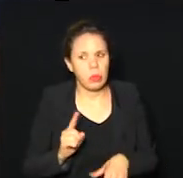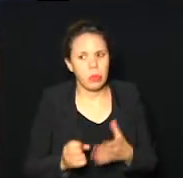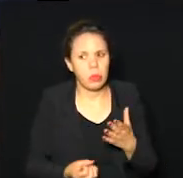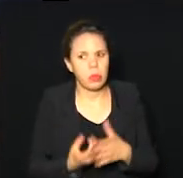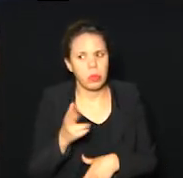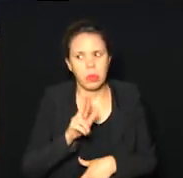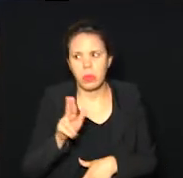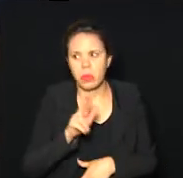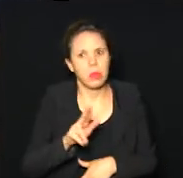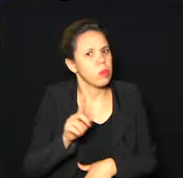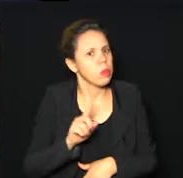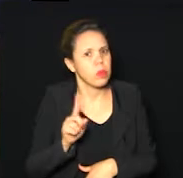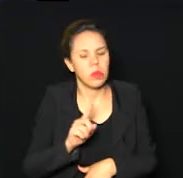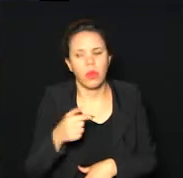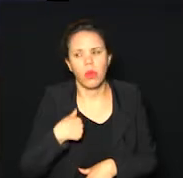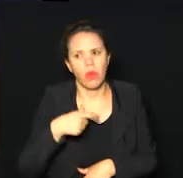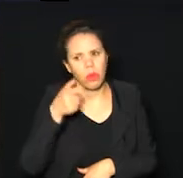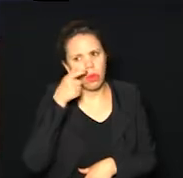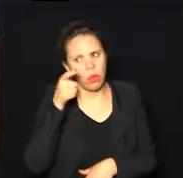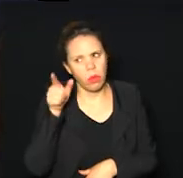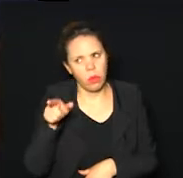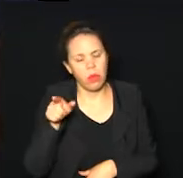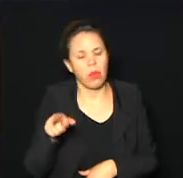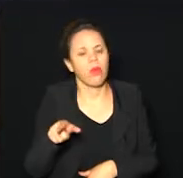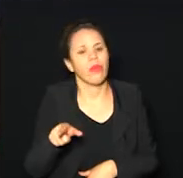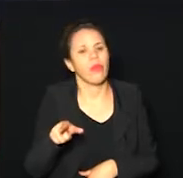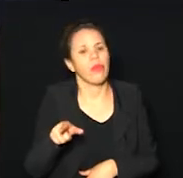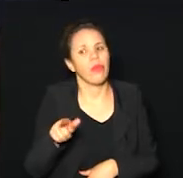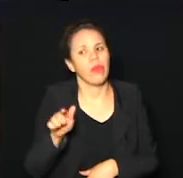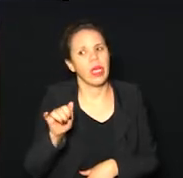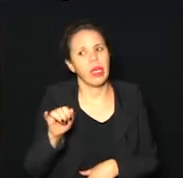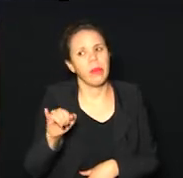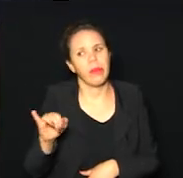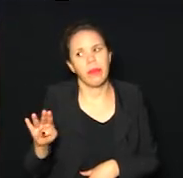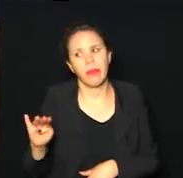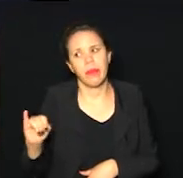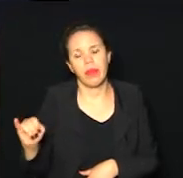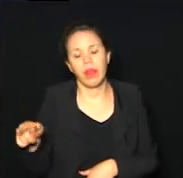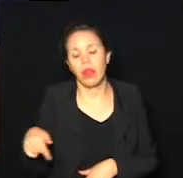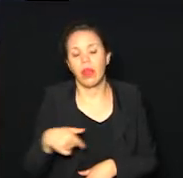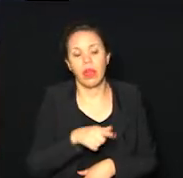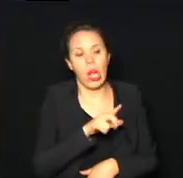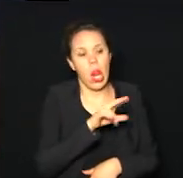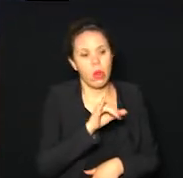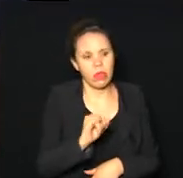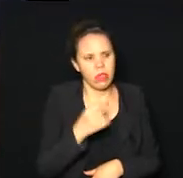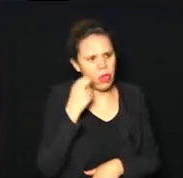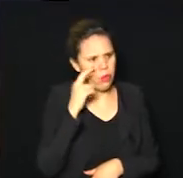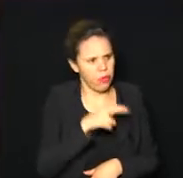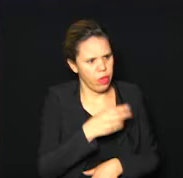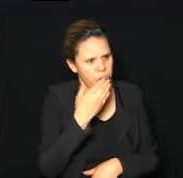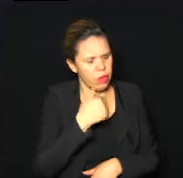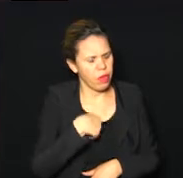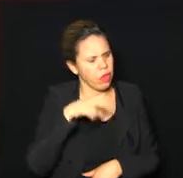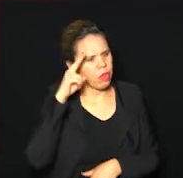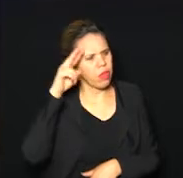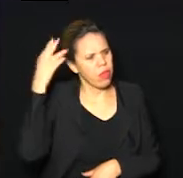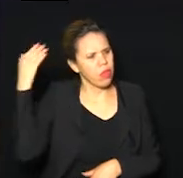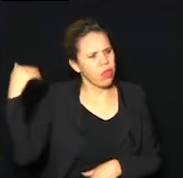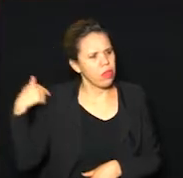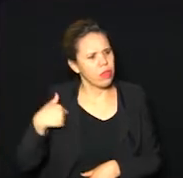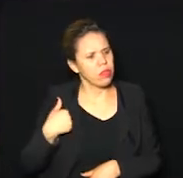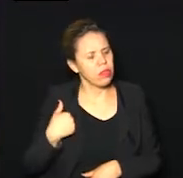na universidade. Quando eu viu, Gabi, a Lucy, a foto da Lucy, me veio uma história